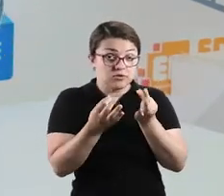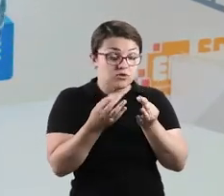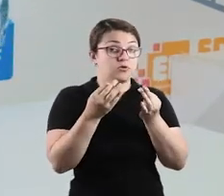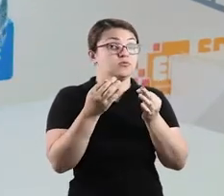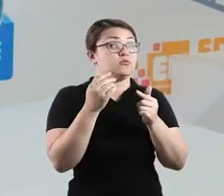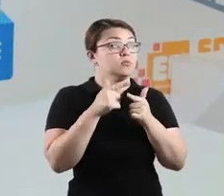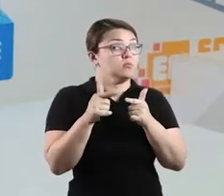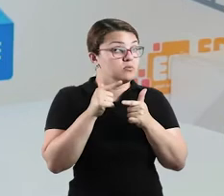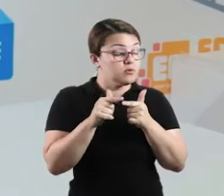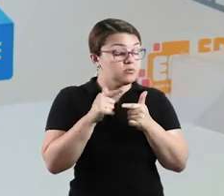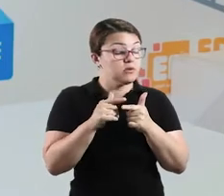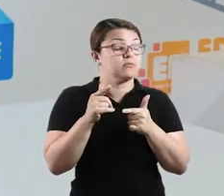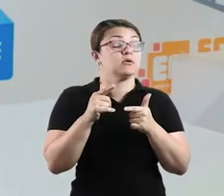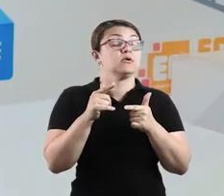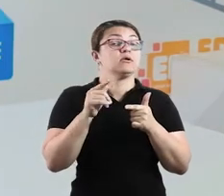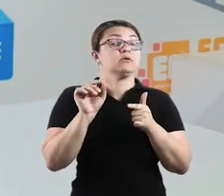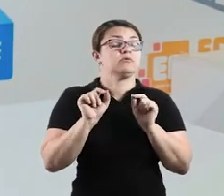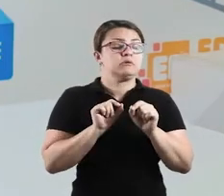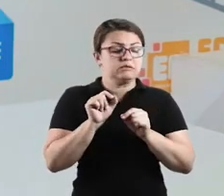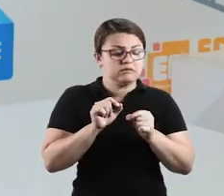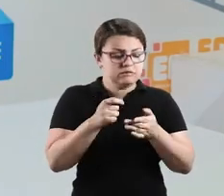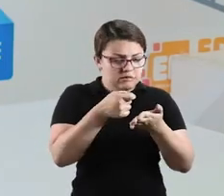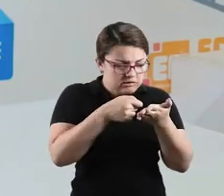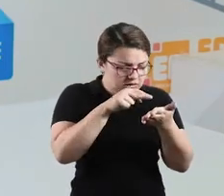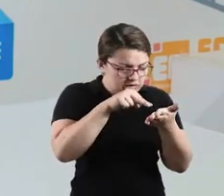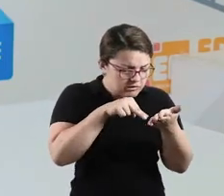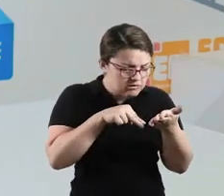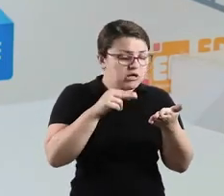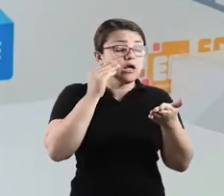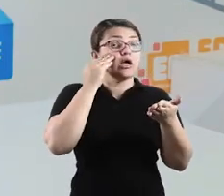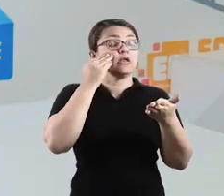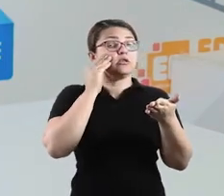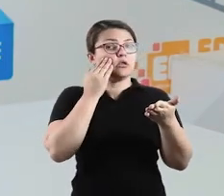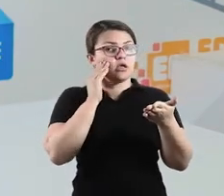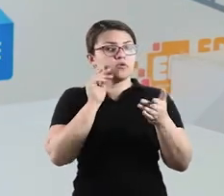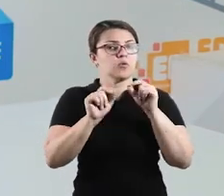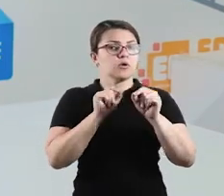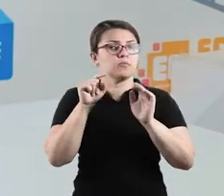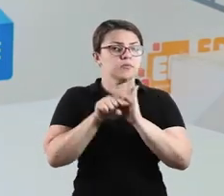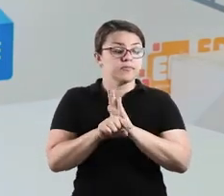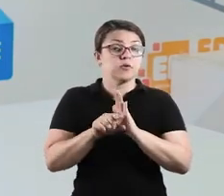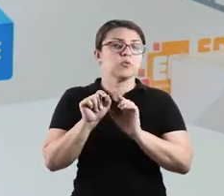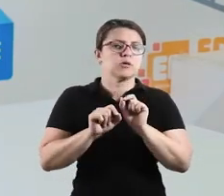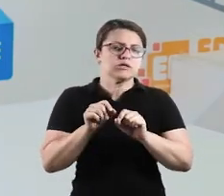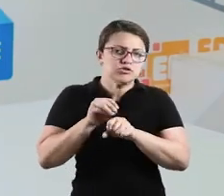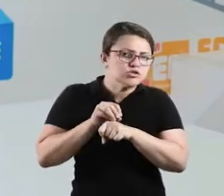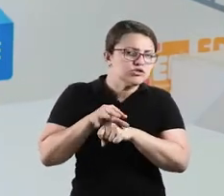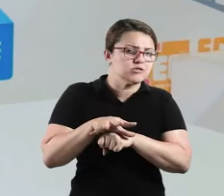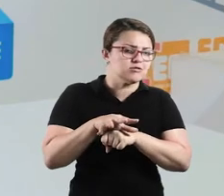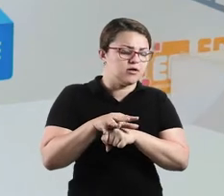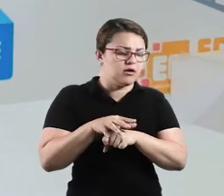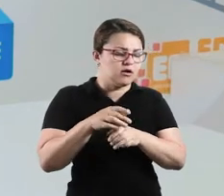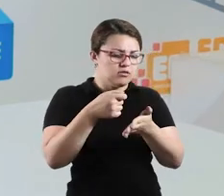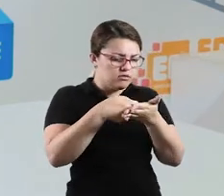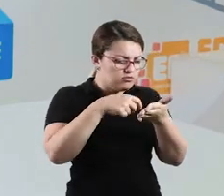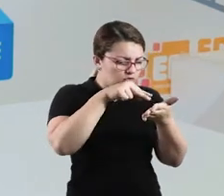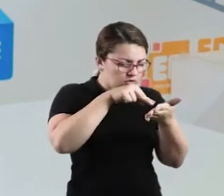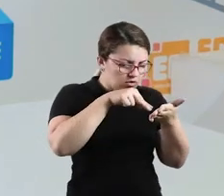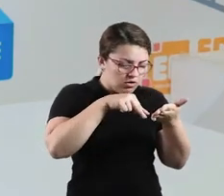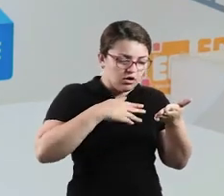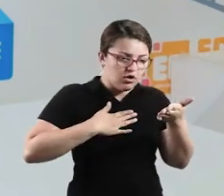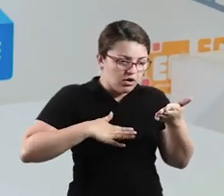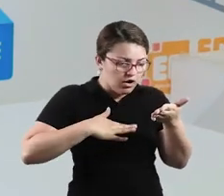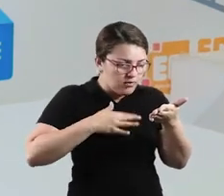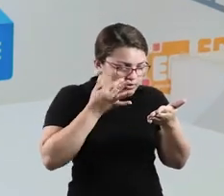problema e entenda o que está sendo perguntado. Pessoal, essa dica eu sempre falo para vocês. Leia o problema com calma,